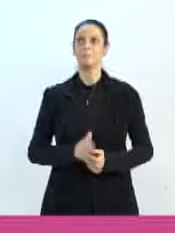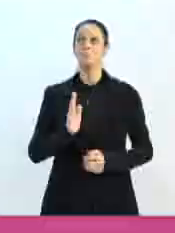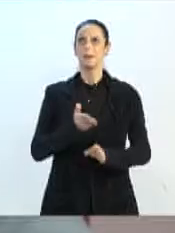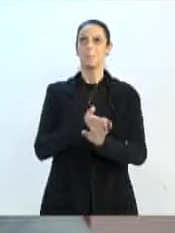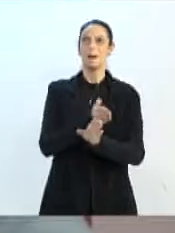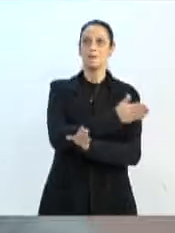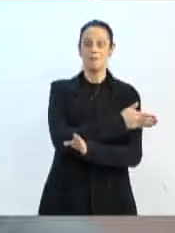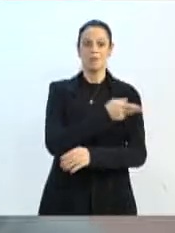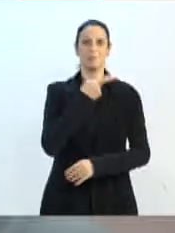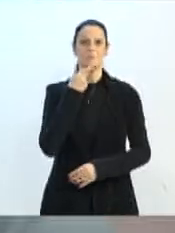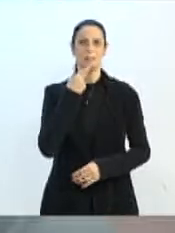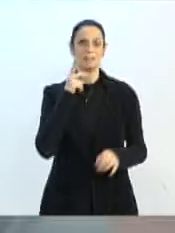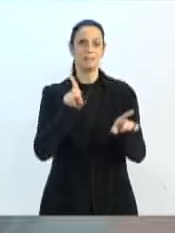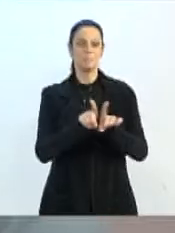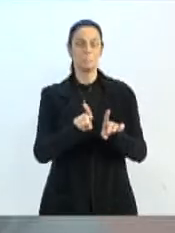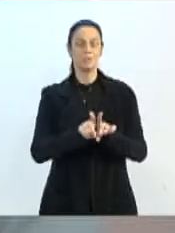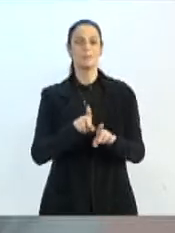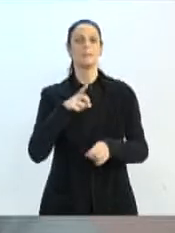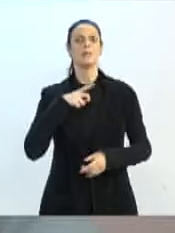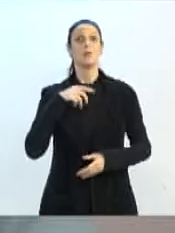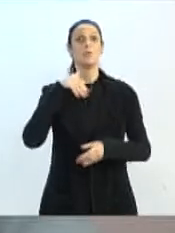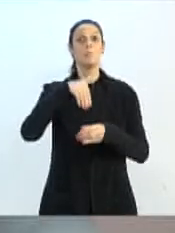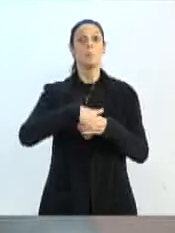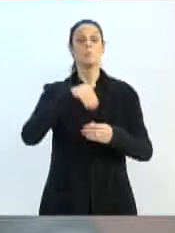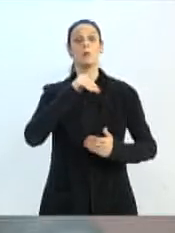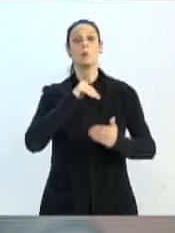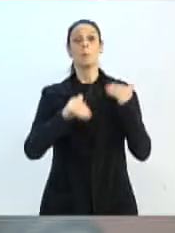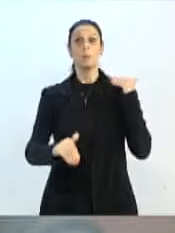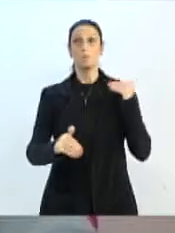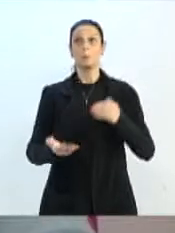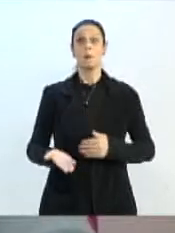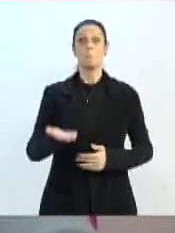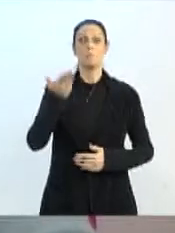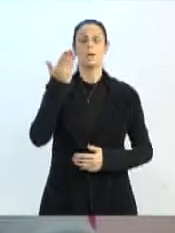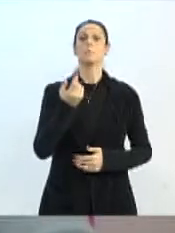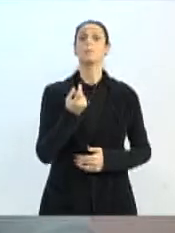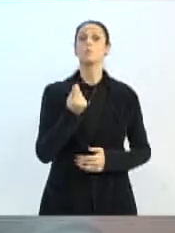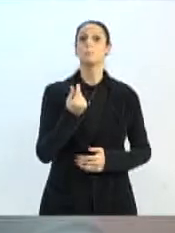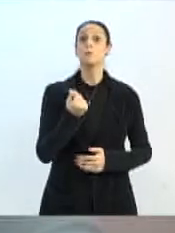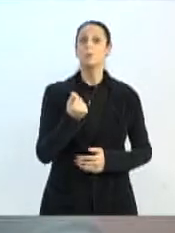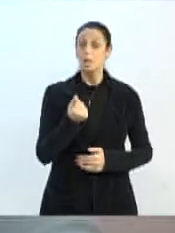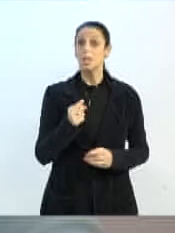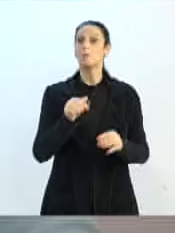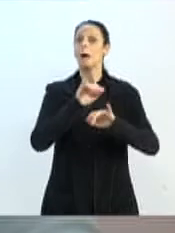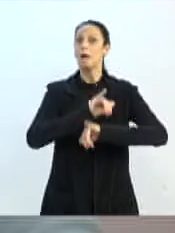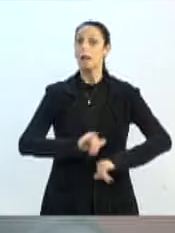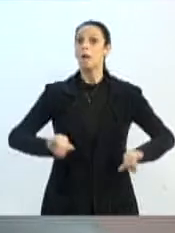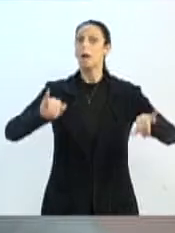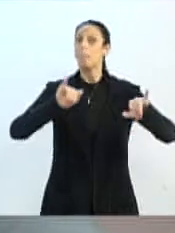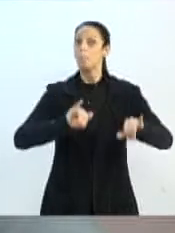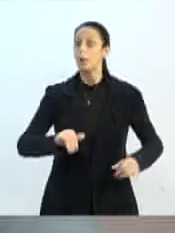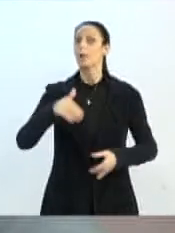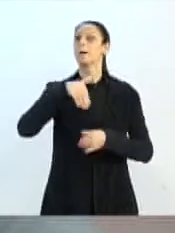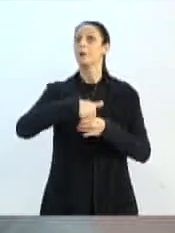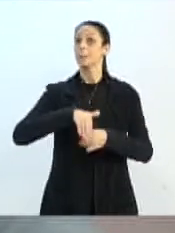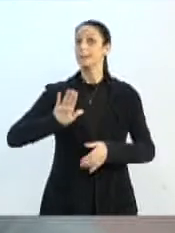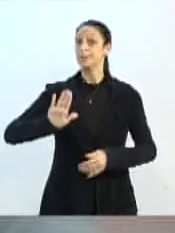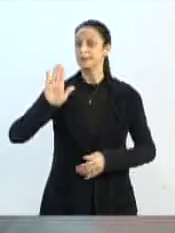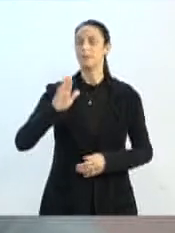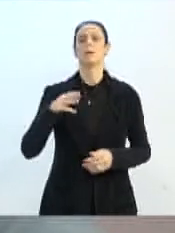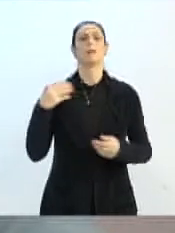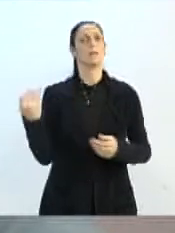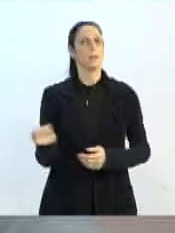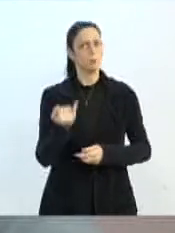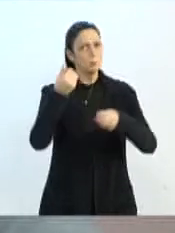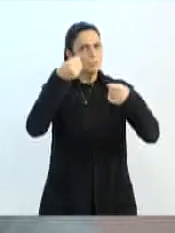aqui, ter votado contra o aumento do fundo eleitoral. Eu acho importante frisarmos sobre isso. E